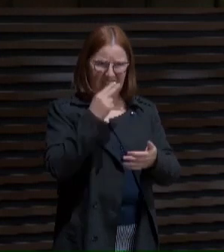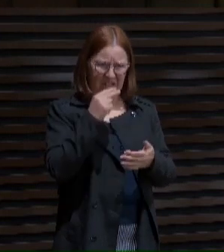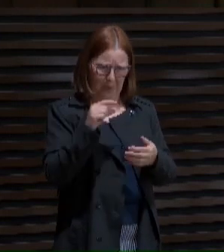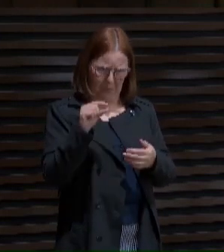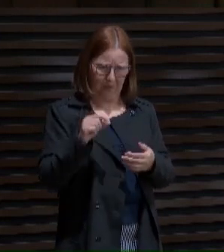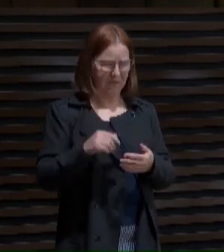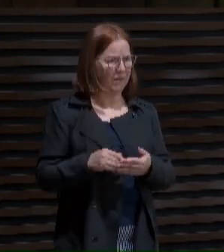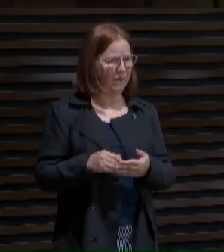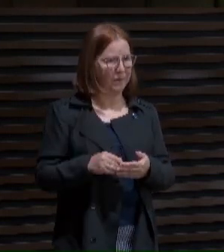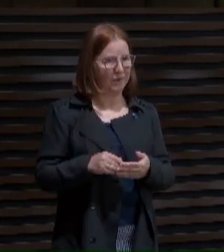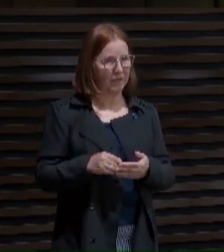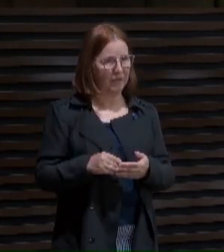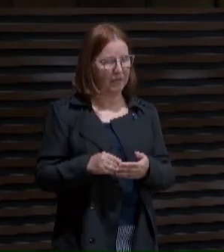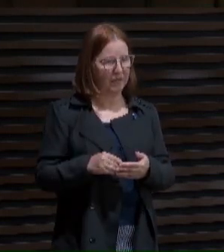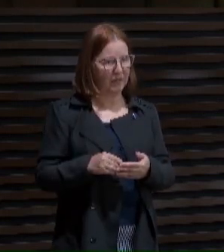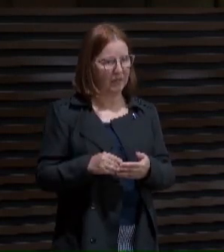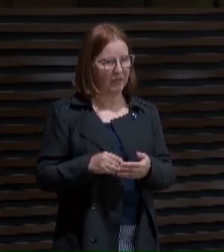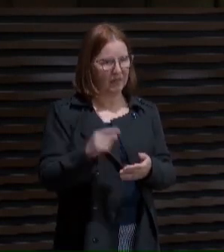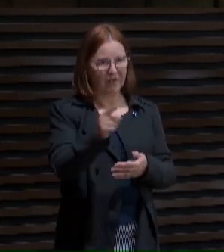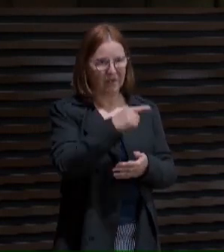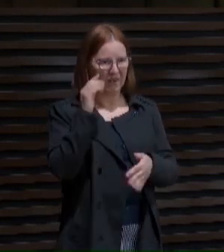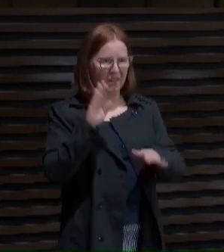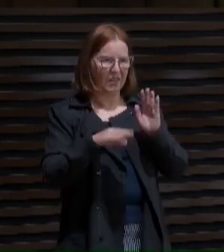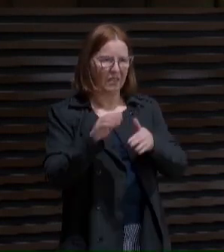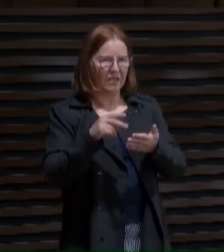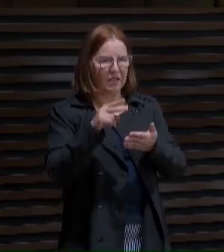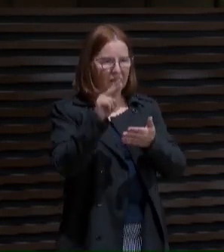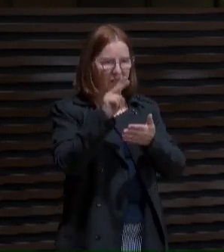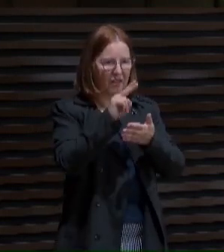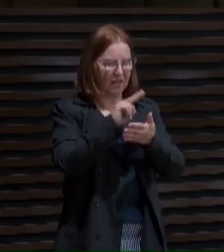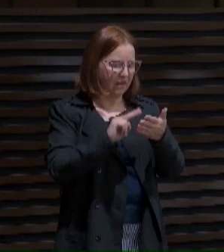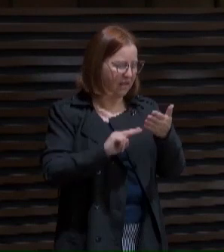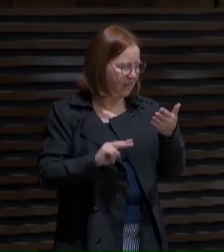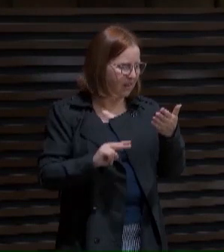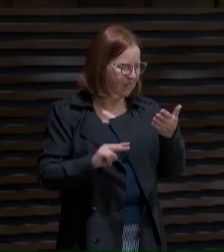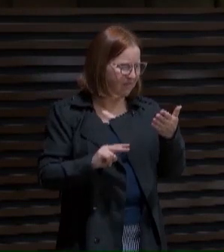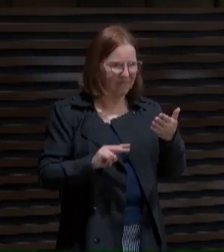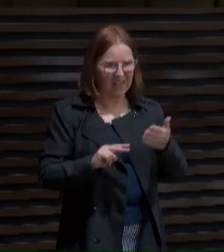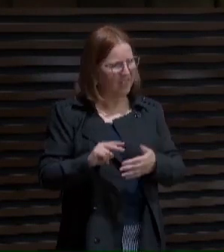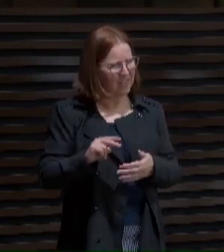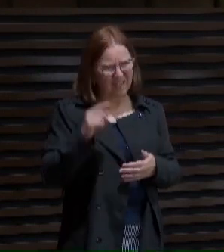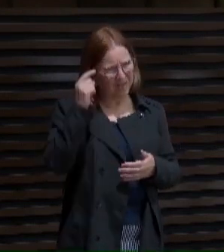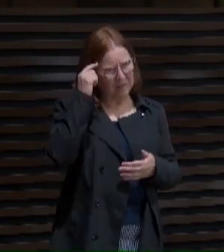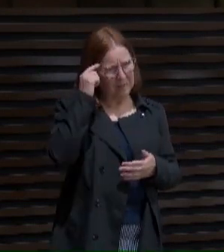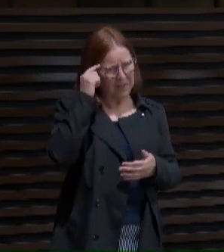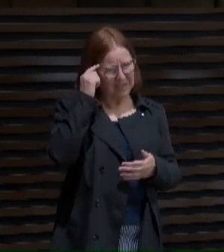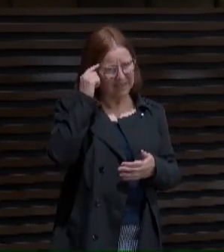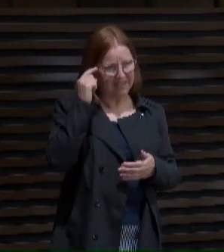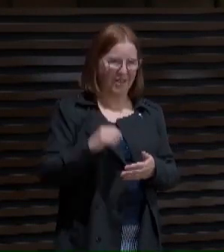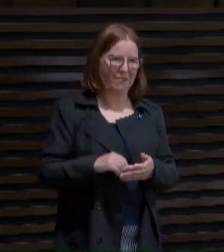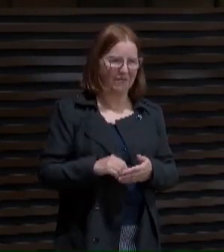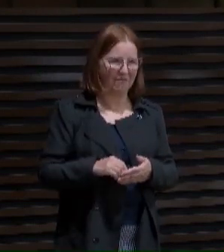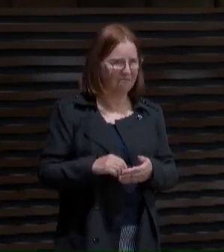E nós passamos às vezes, numa leitura e não refletimos a profundidade que